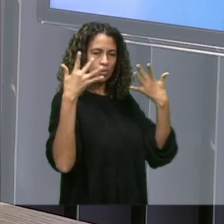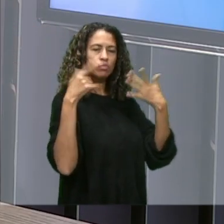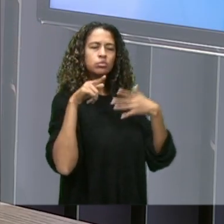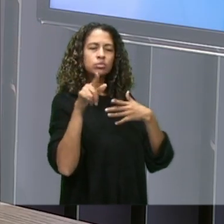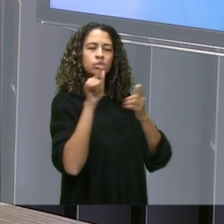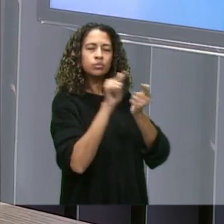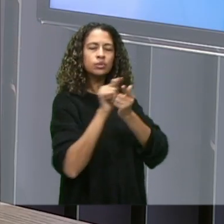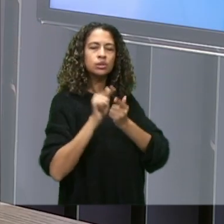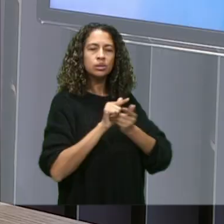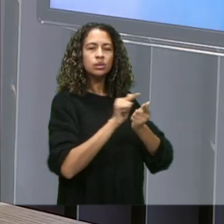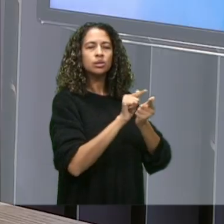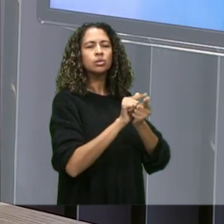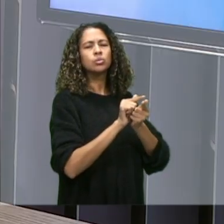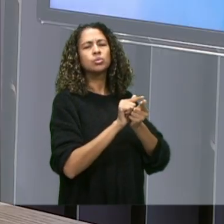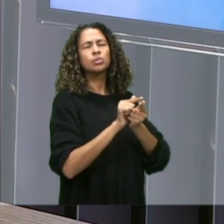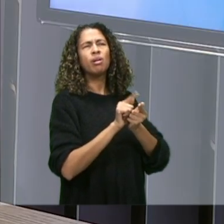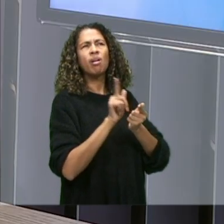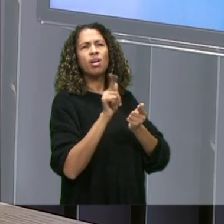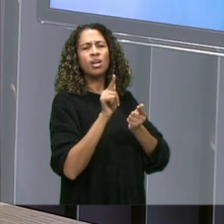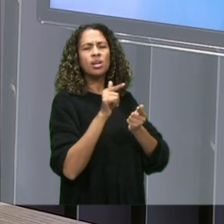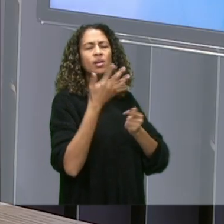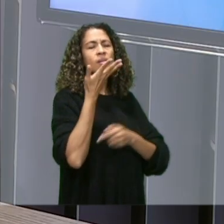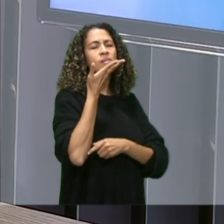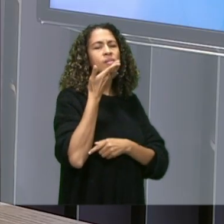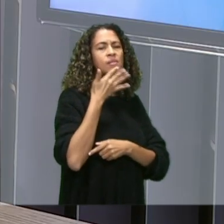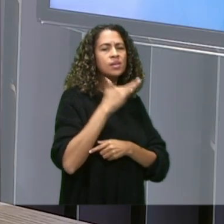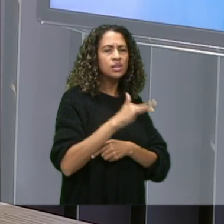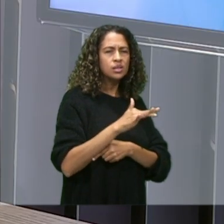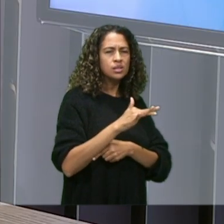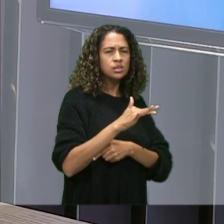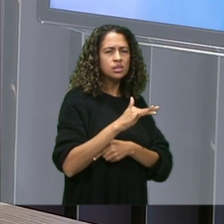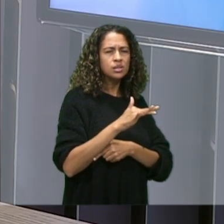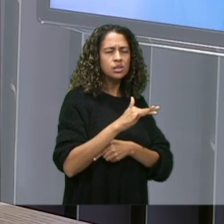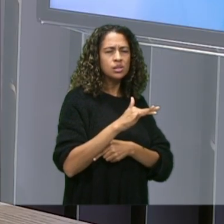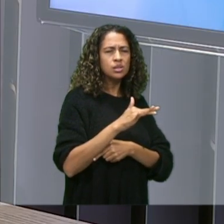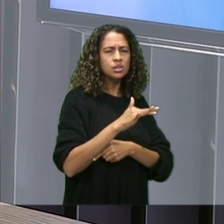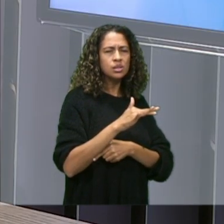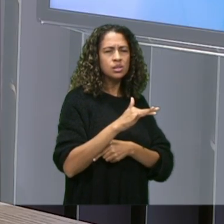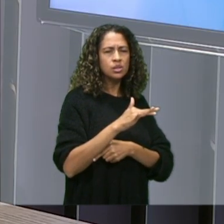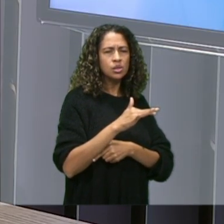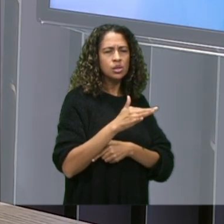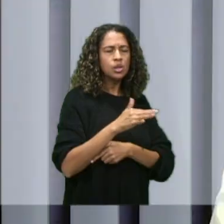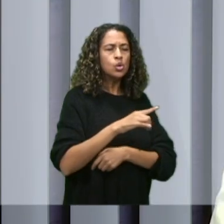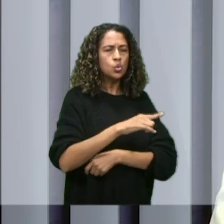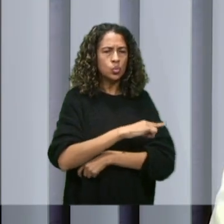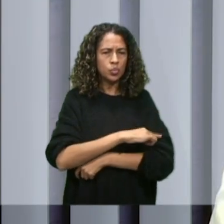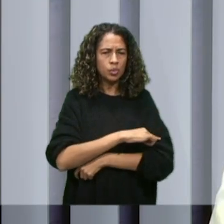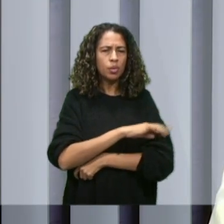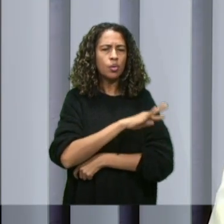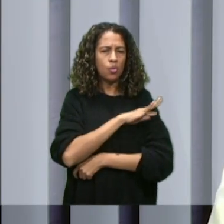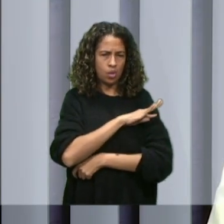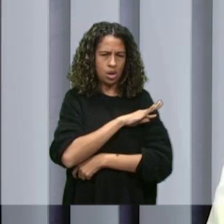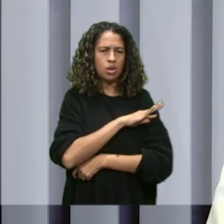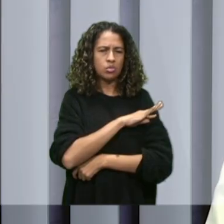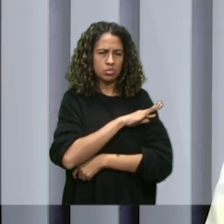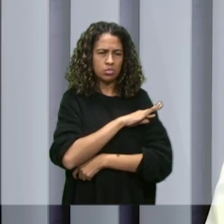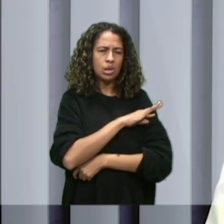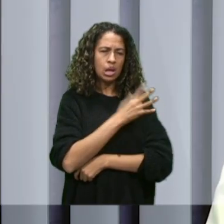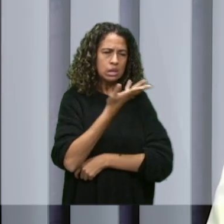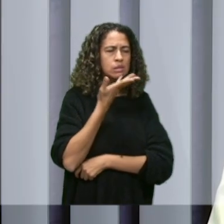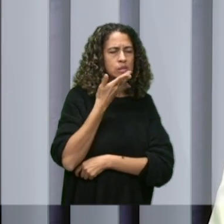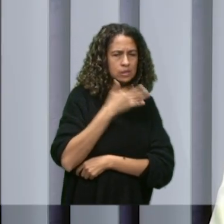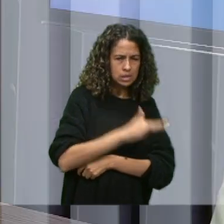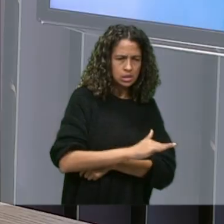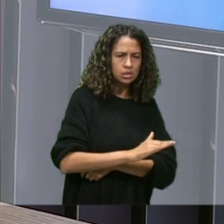atendendo, basicamente, era crianças do ensino infantil, né? Eram crianças pequenas mesmo.